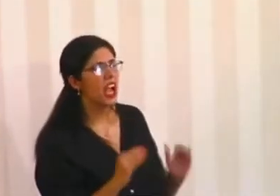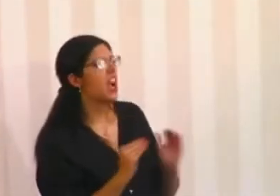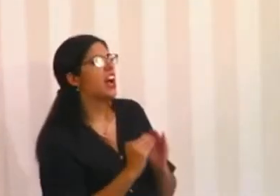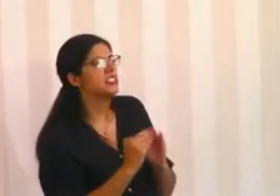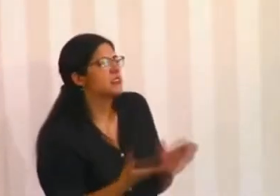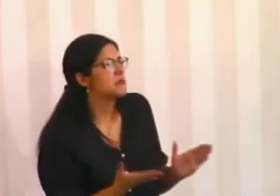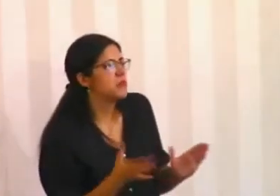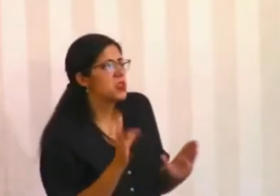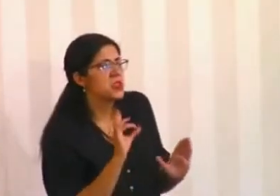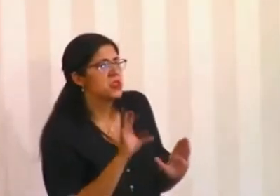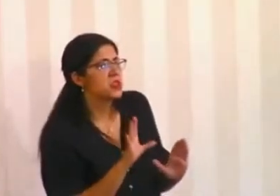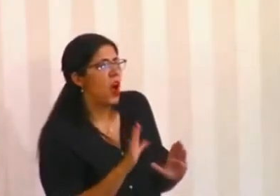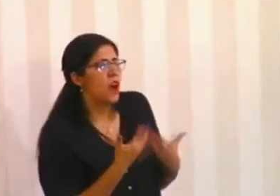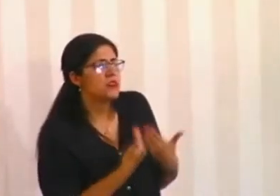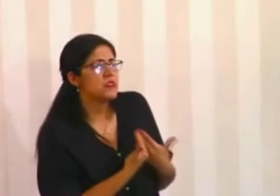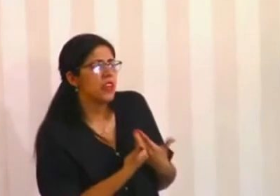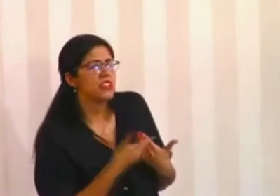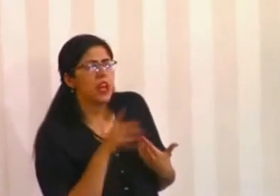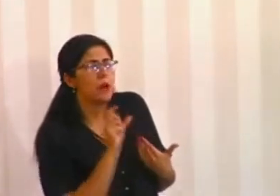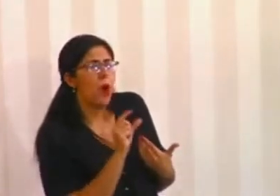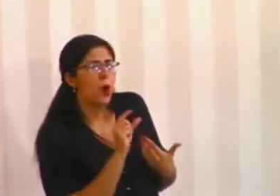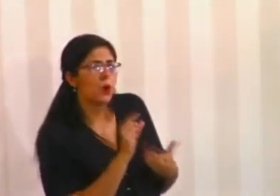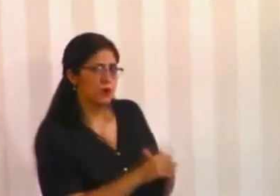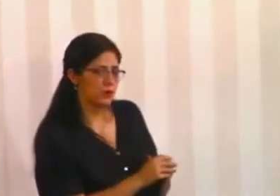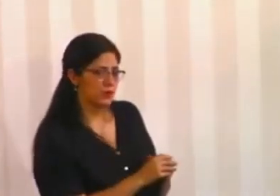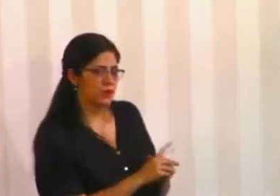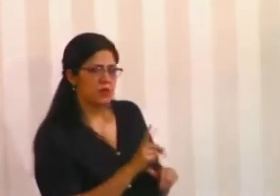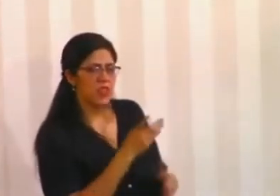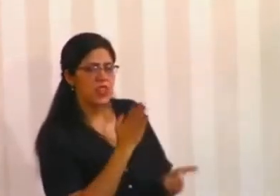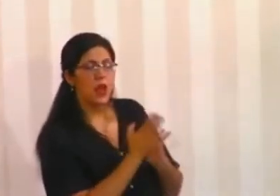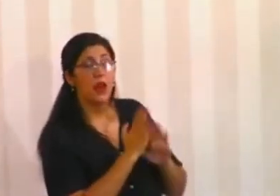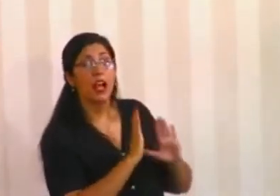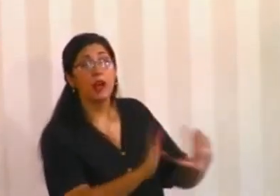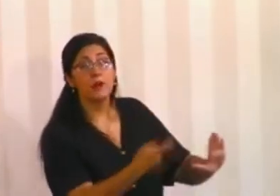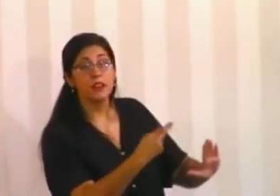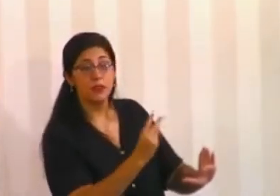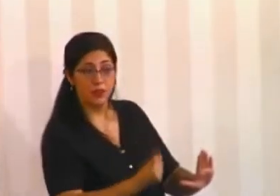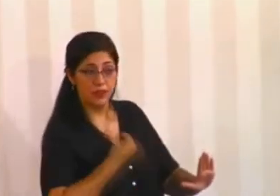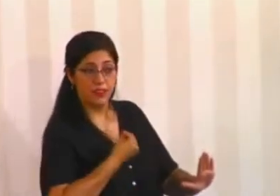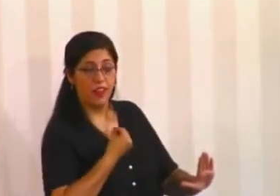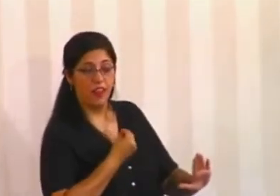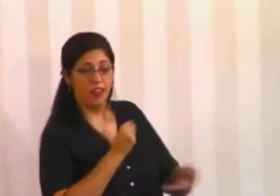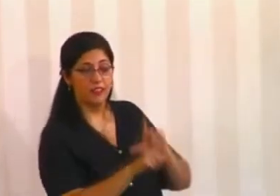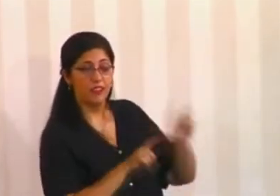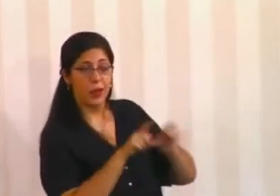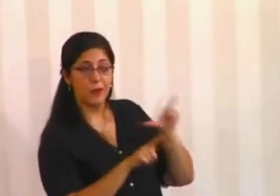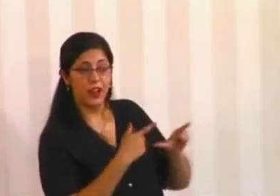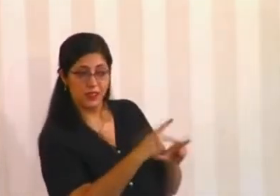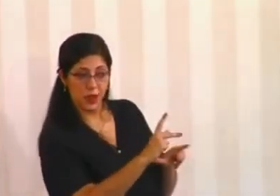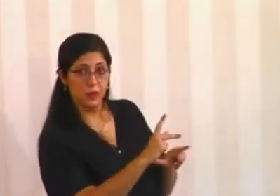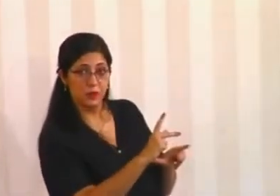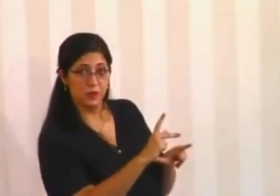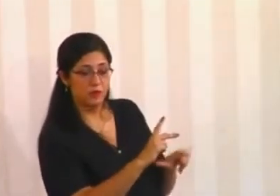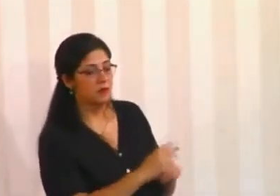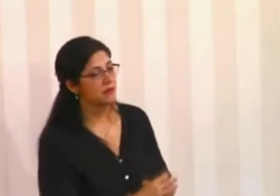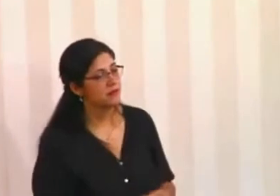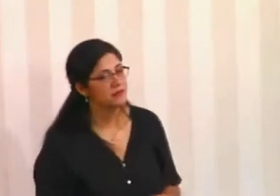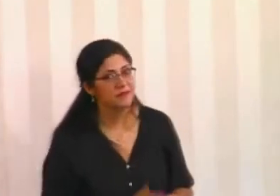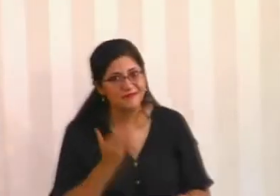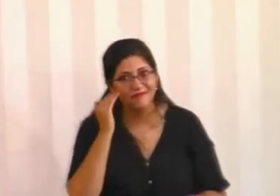Eu só te dei uns dias de descanso. Eu não terminei a minha obra com você ainda. Foi isso que aconteceu com o